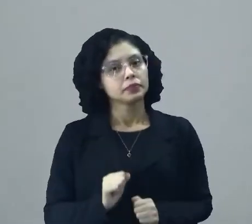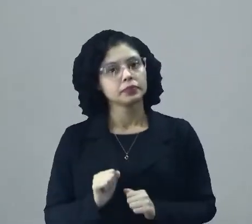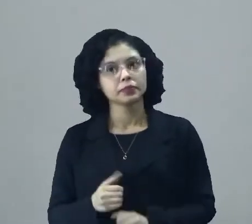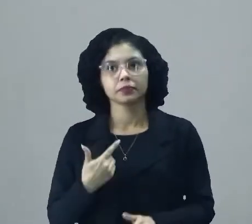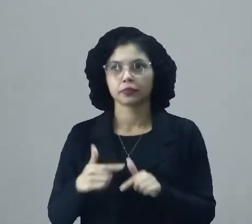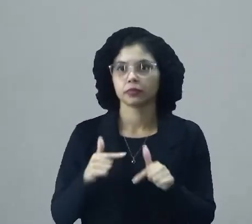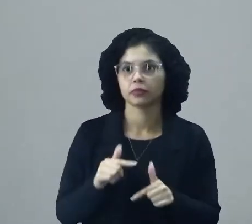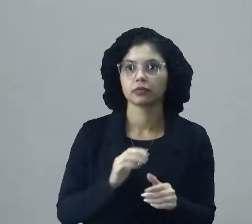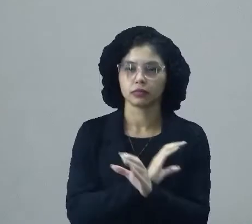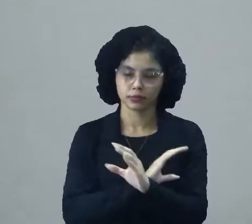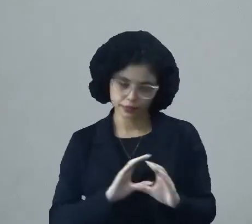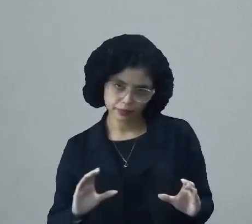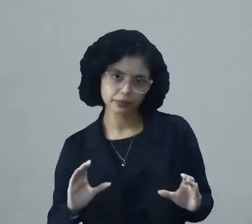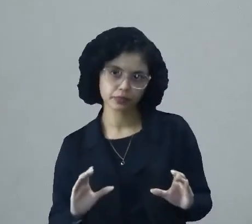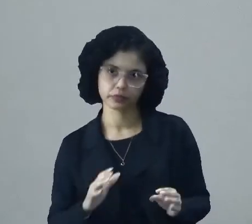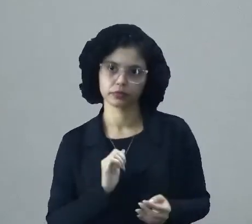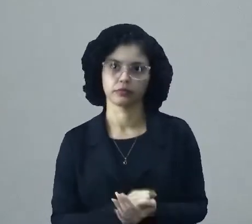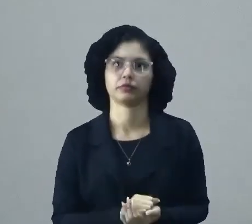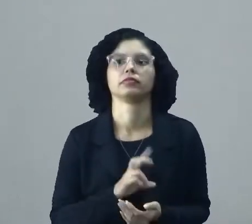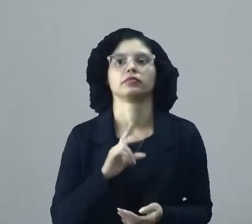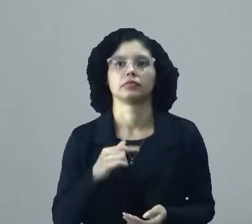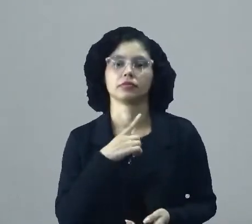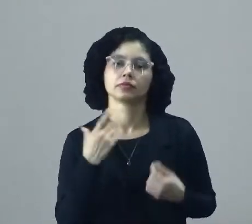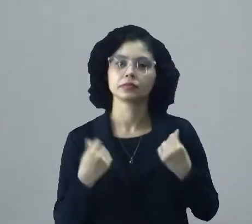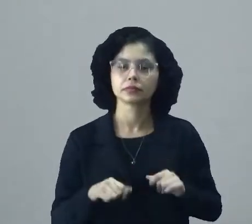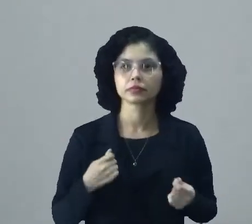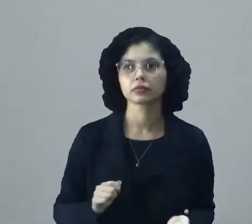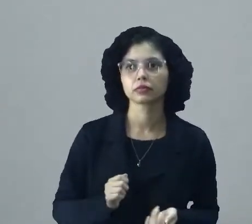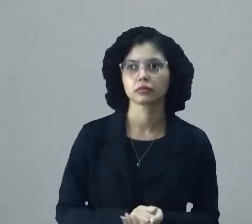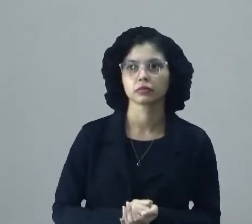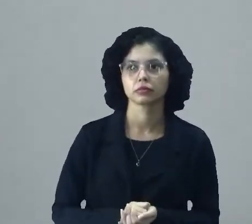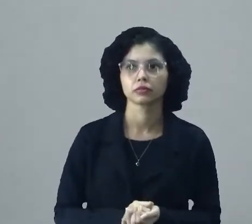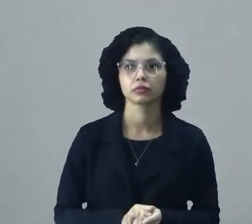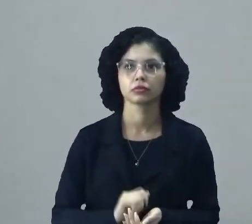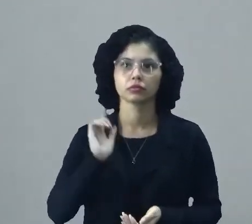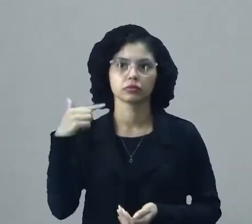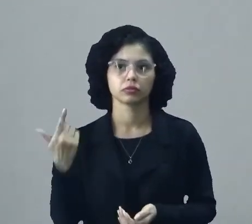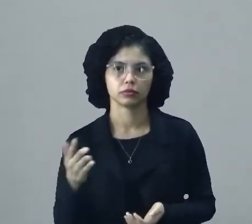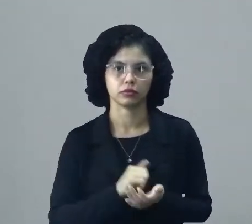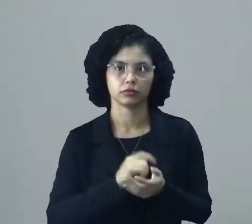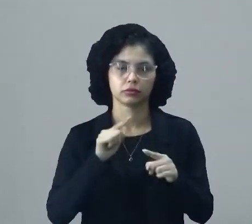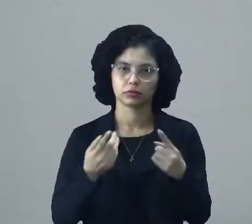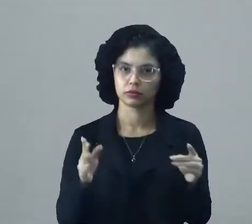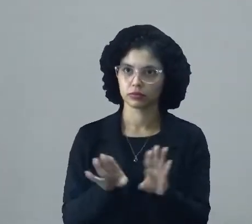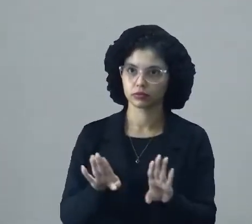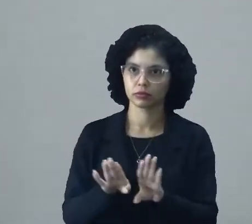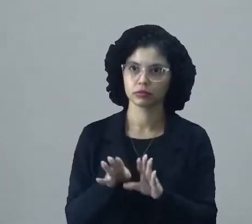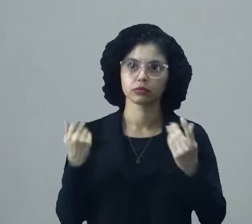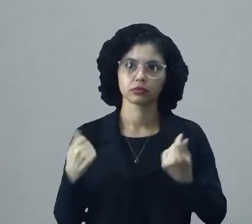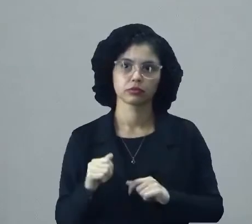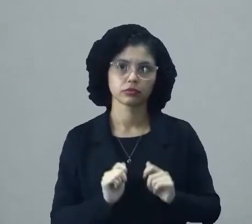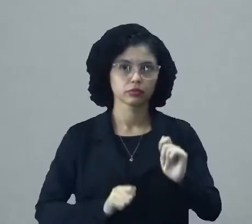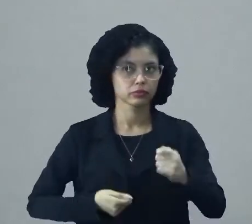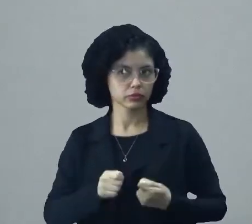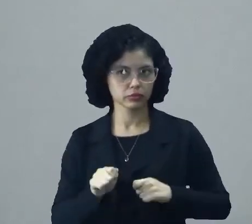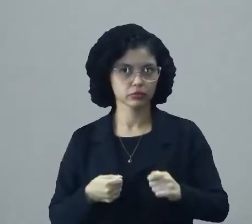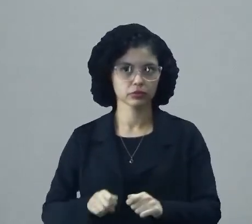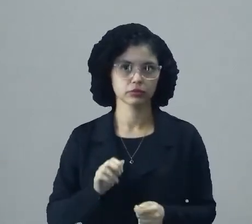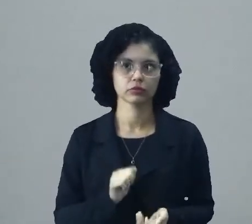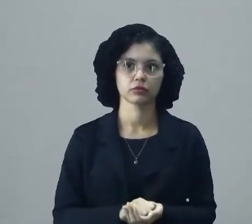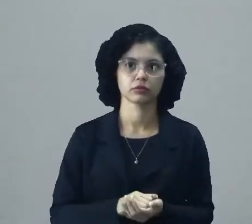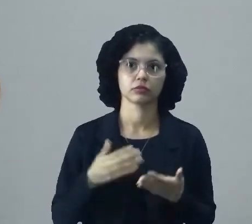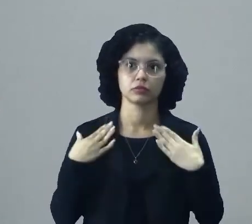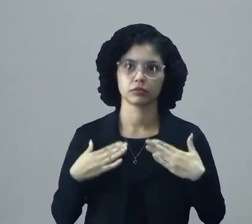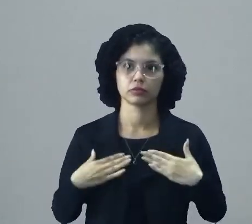ter esse trabalho de confiança, né? Porque a gente vai estar necessitando, dependendo um pouco do outro, mas em que a gente vai ter que ter esse controle,